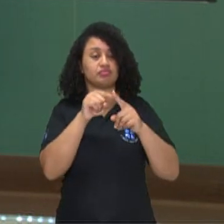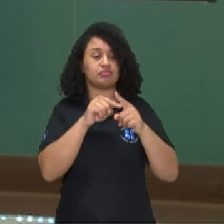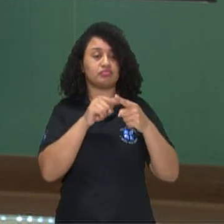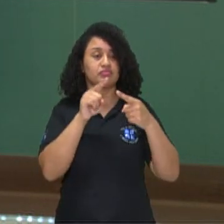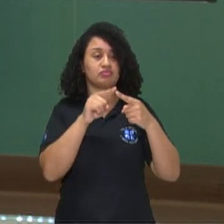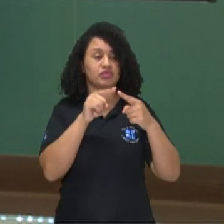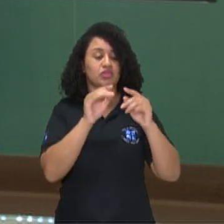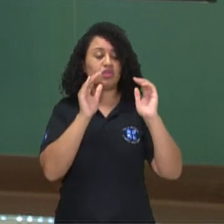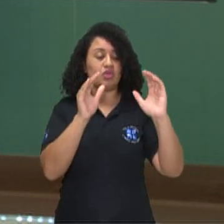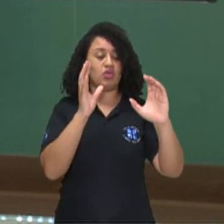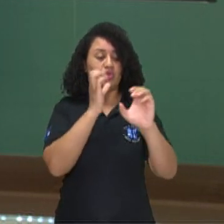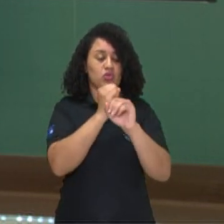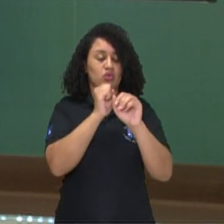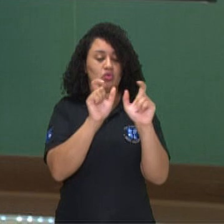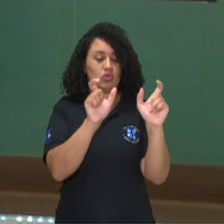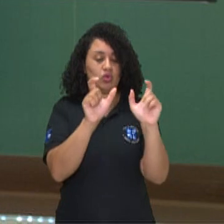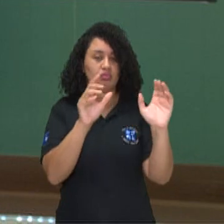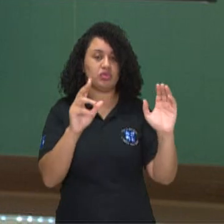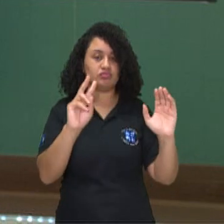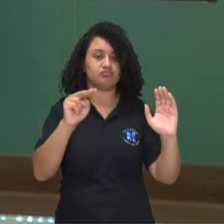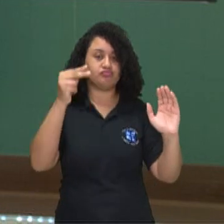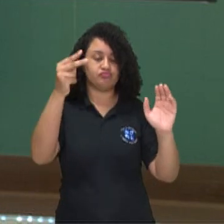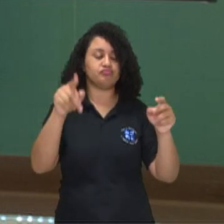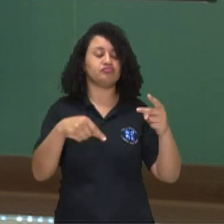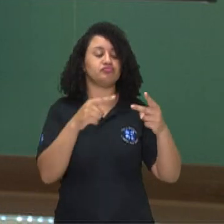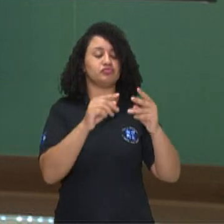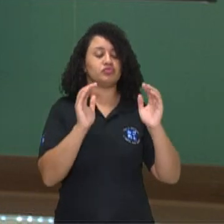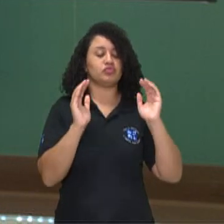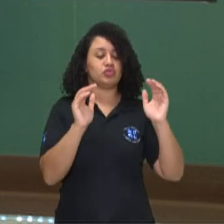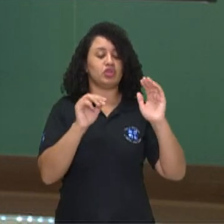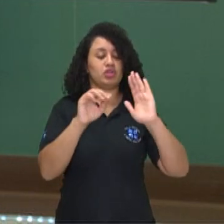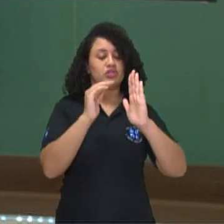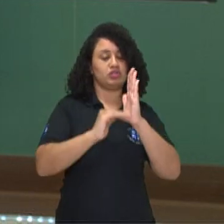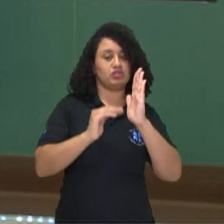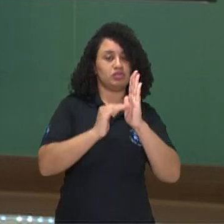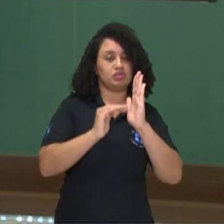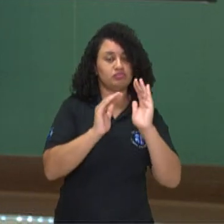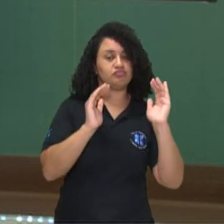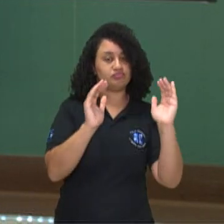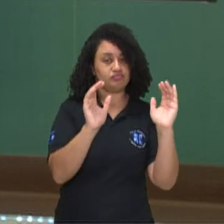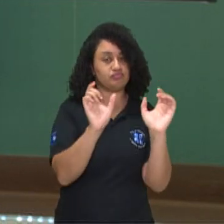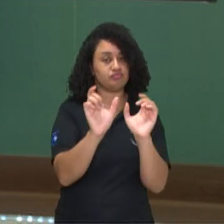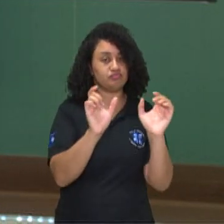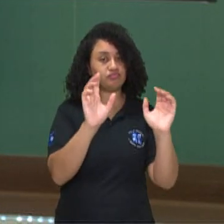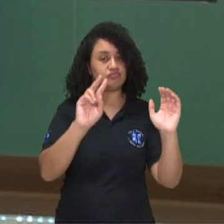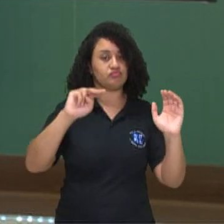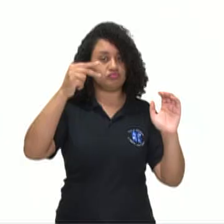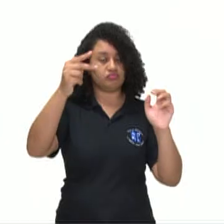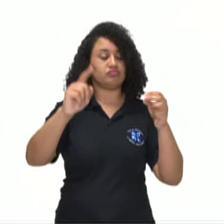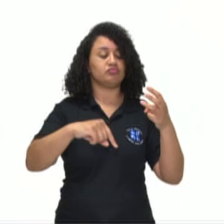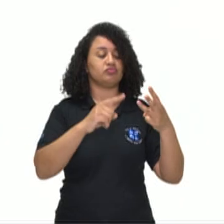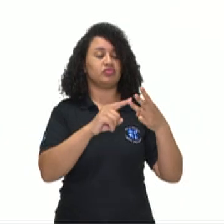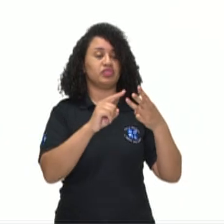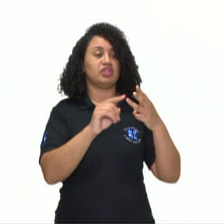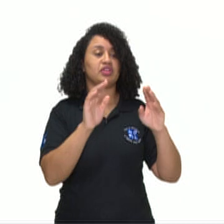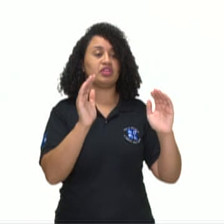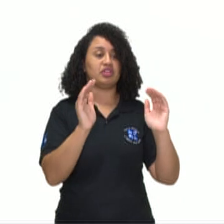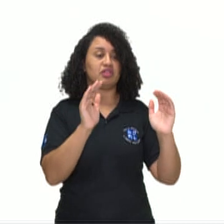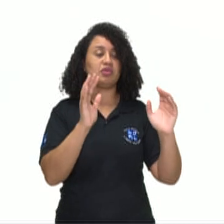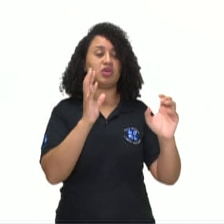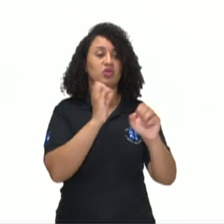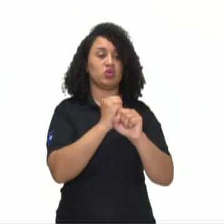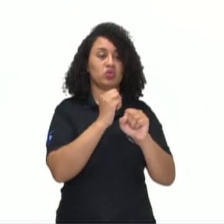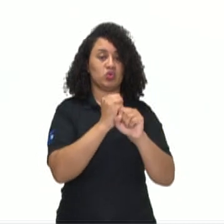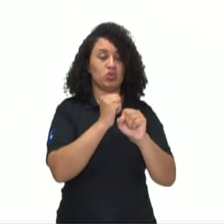Quadrado da soma de 2 termos, temos o quadrado da diferença de 2 termos e temos o produto da